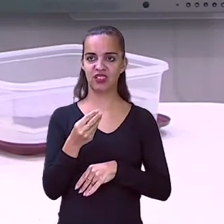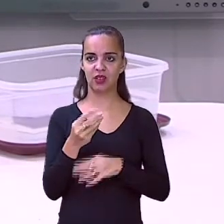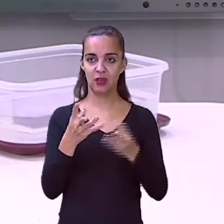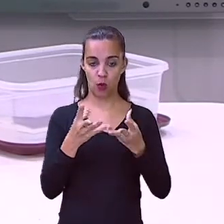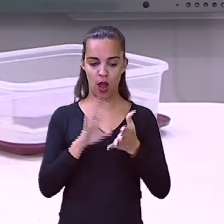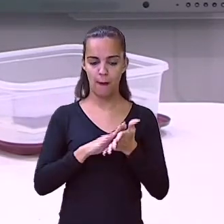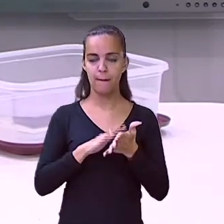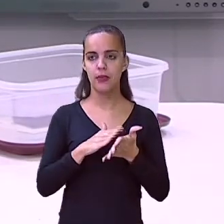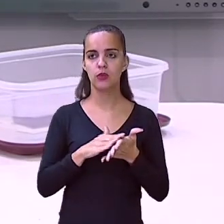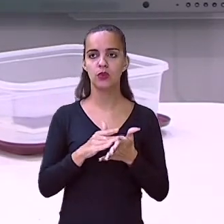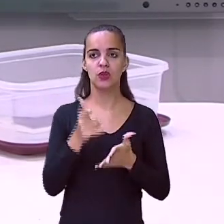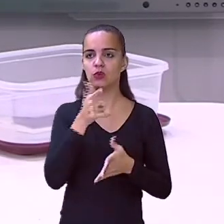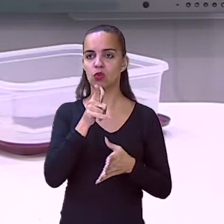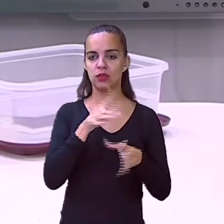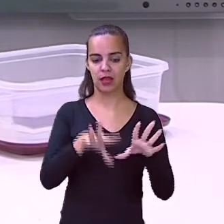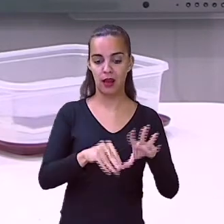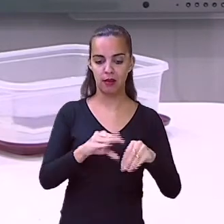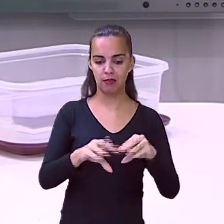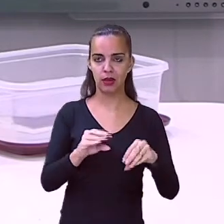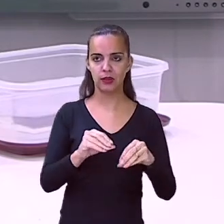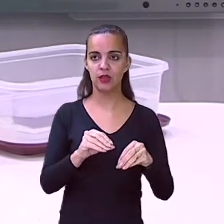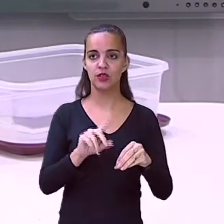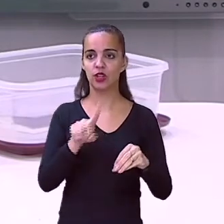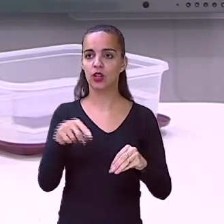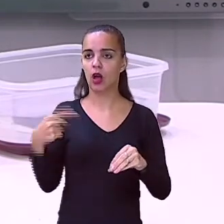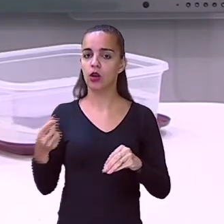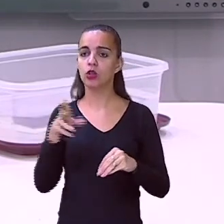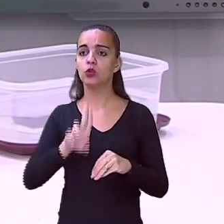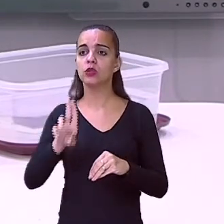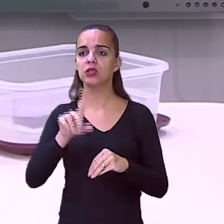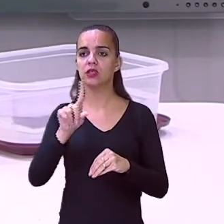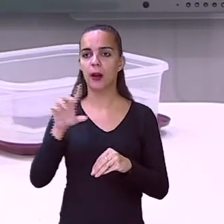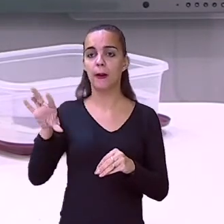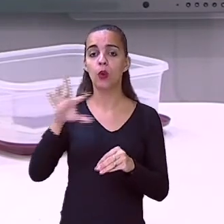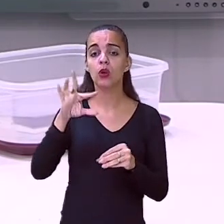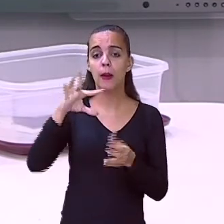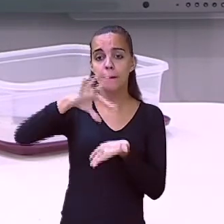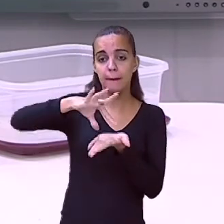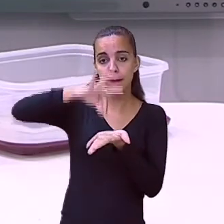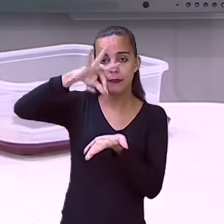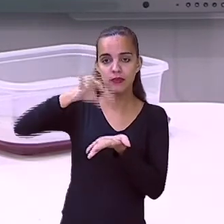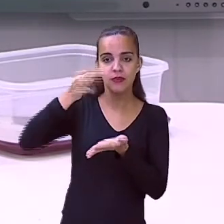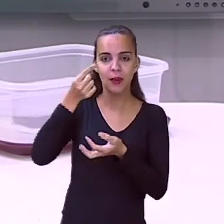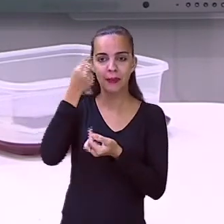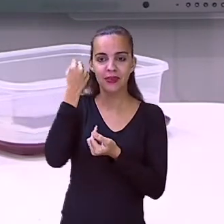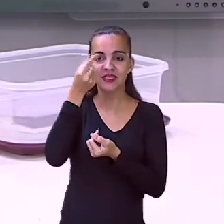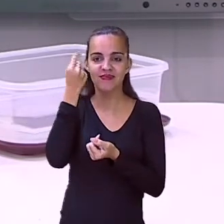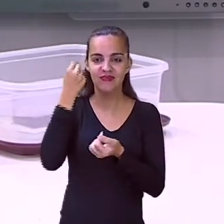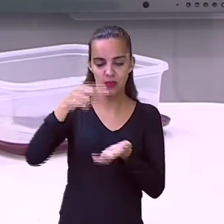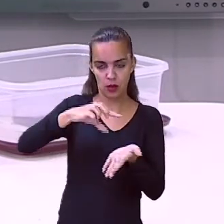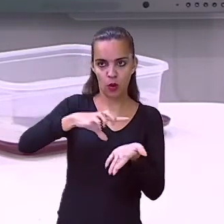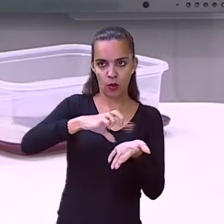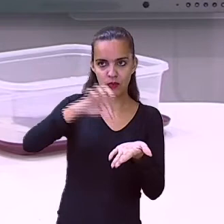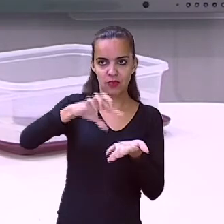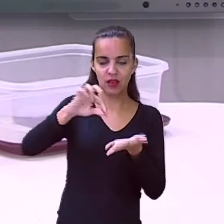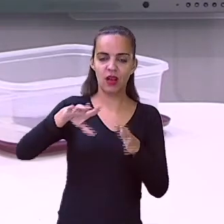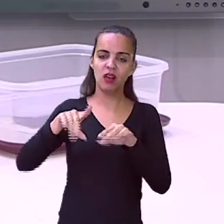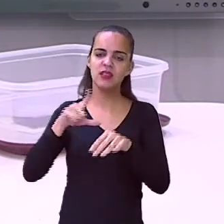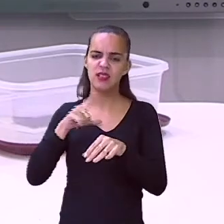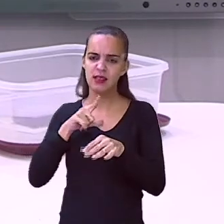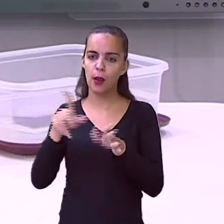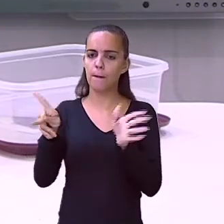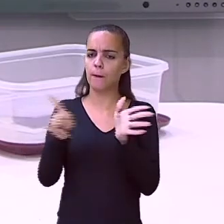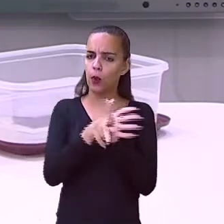nossa mão não for compatível, pode utilizar pinça também para poder